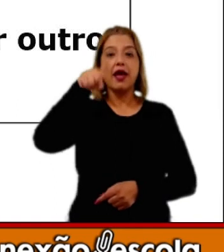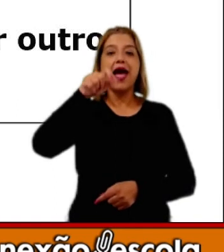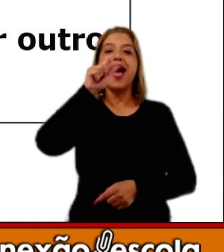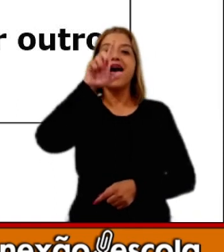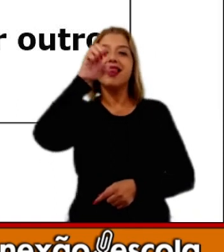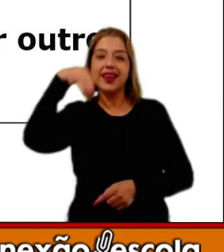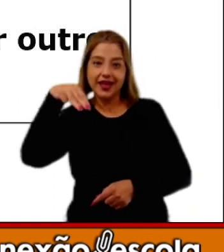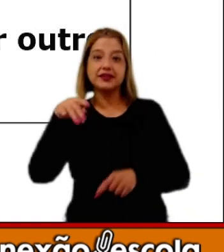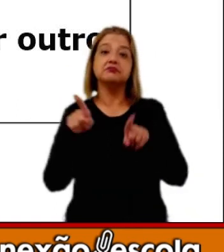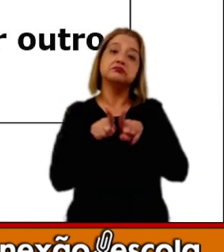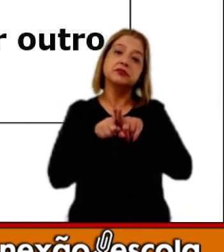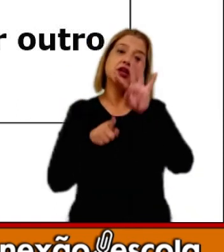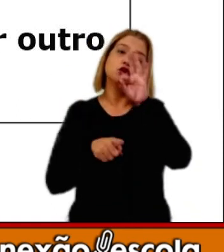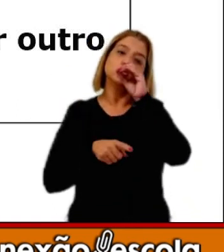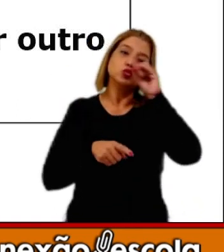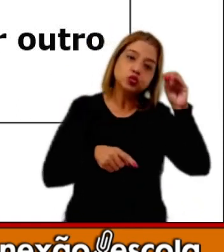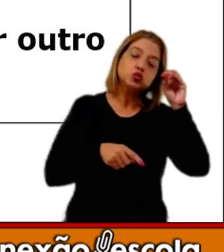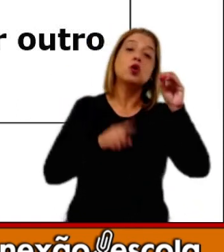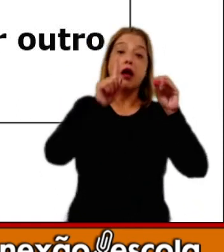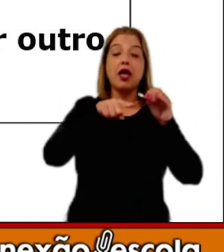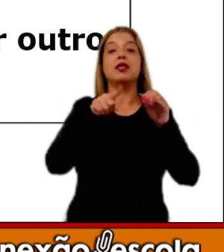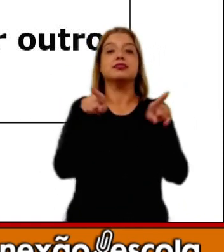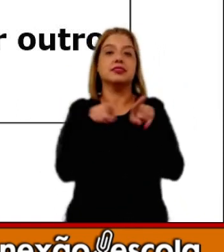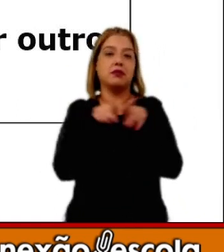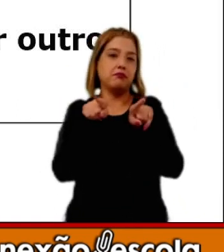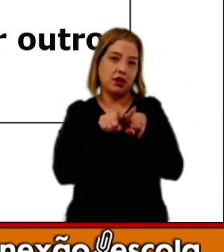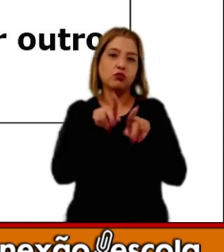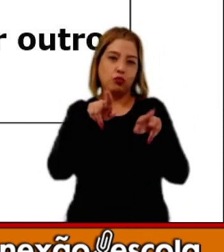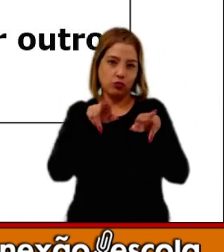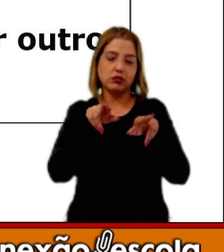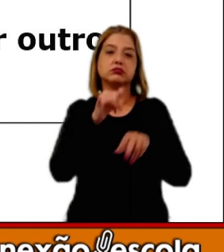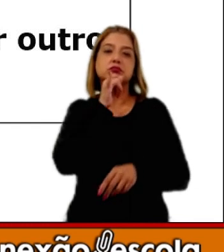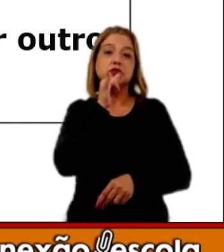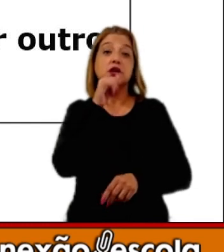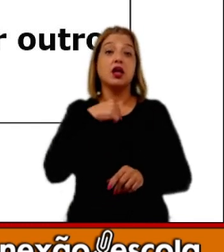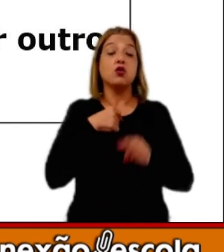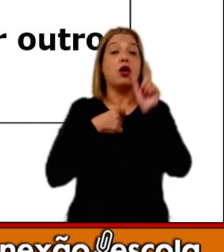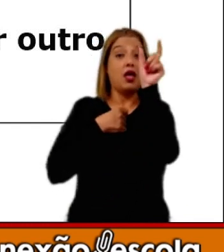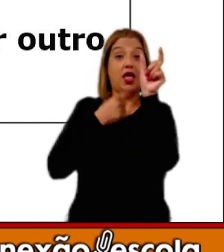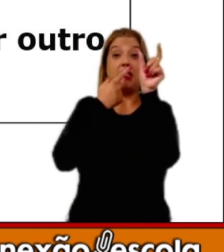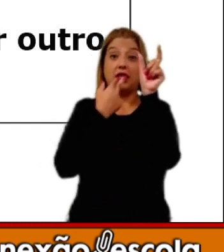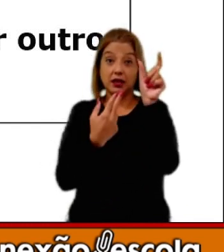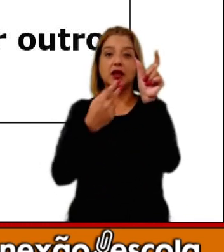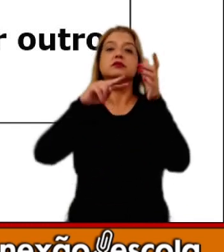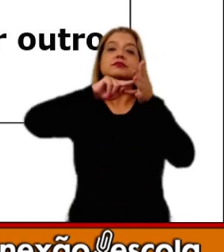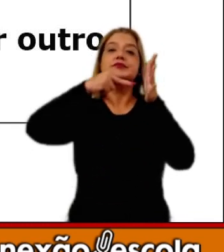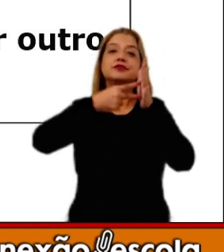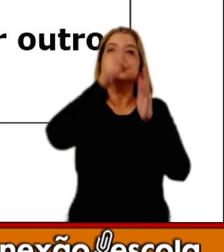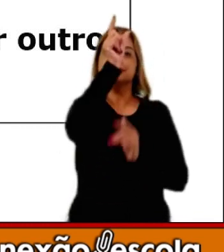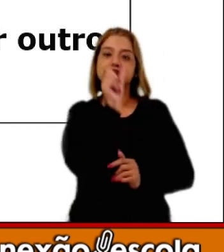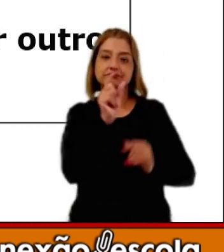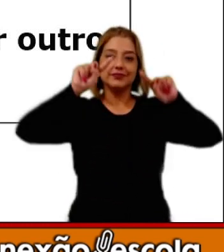que eu também Certo Tenta acompanhar porque assim eu tô falando em inglês embaixo tem a tradução